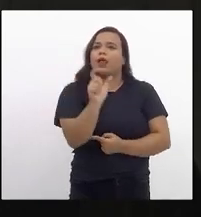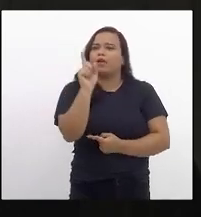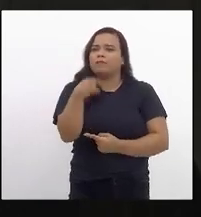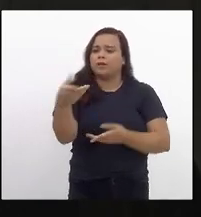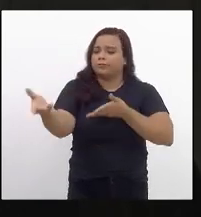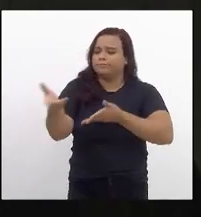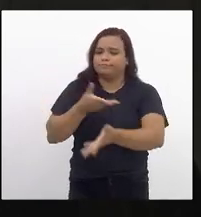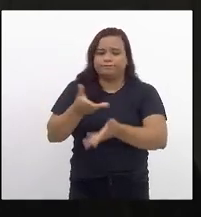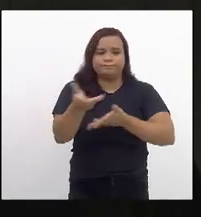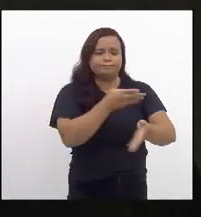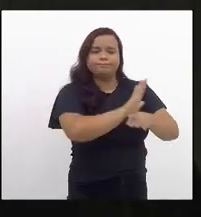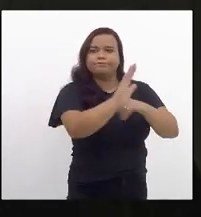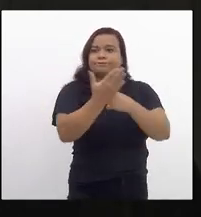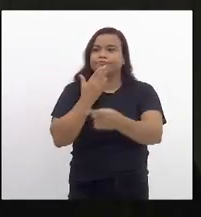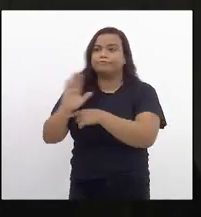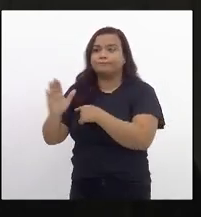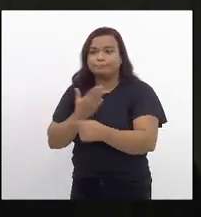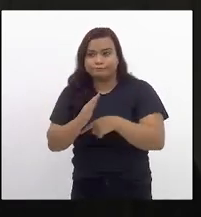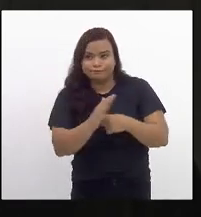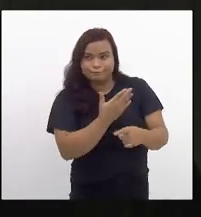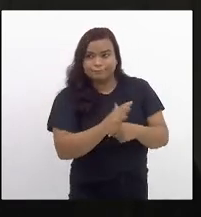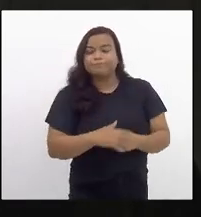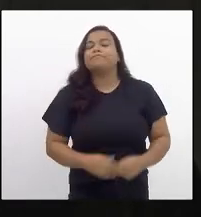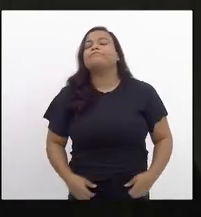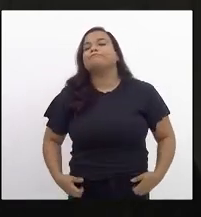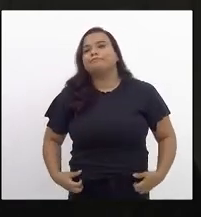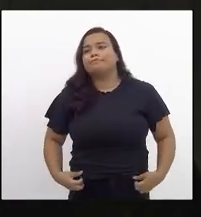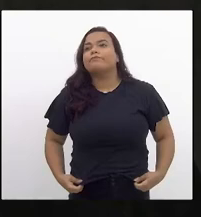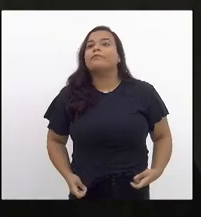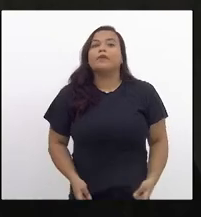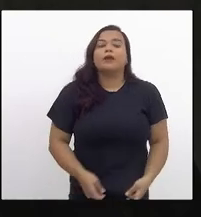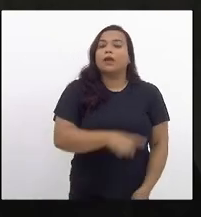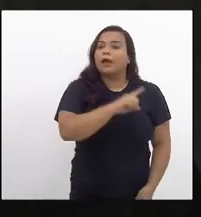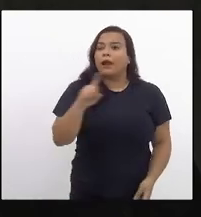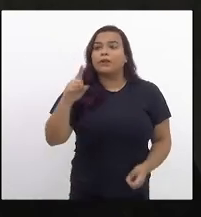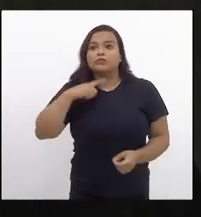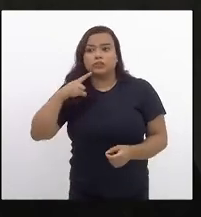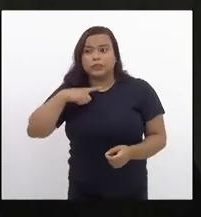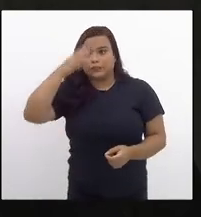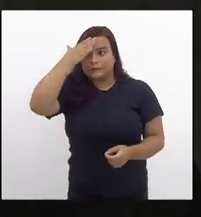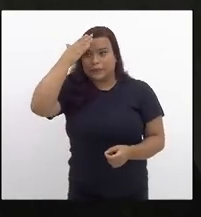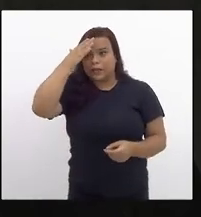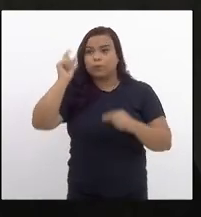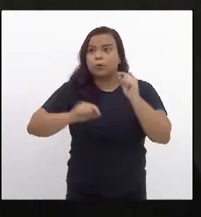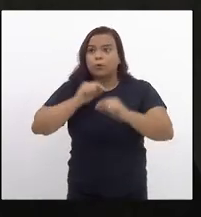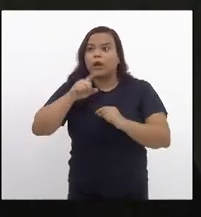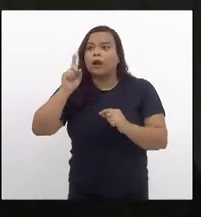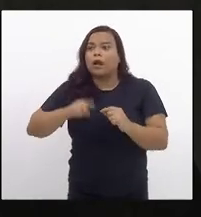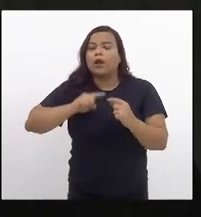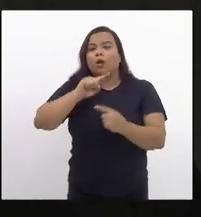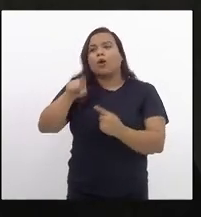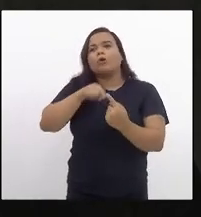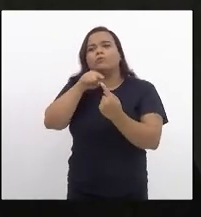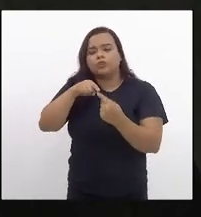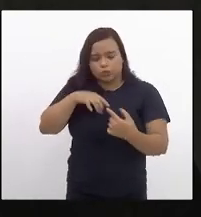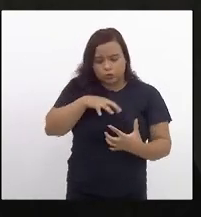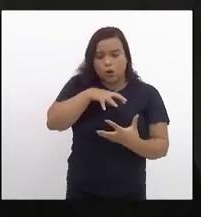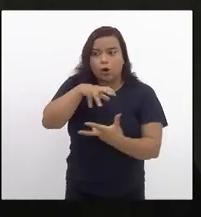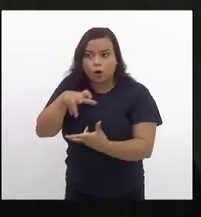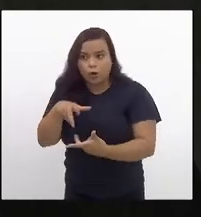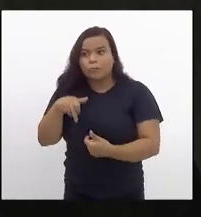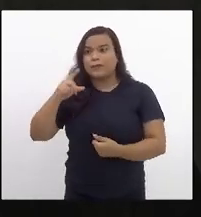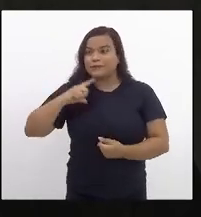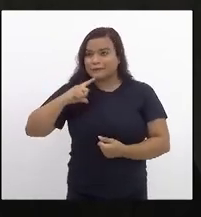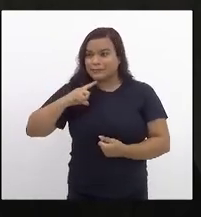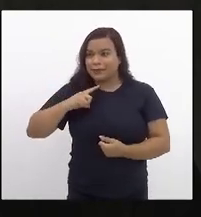cooperação não à toa eles são conhecidos como objetivos globais